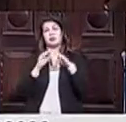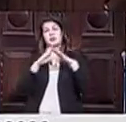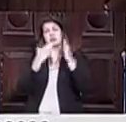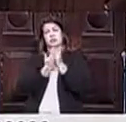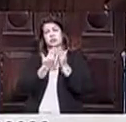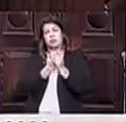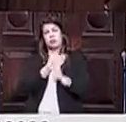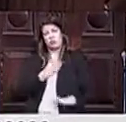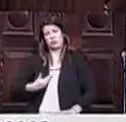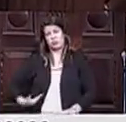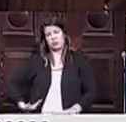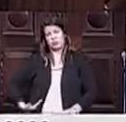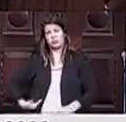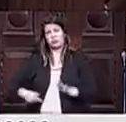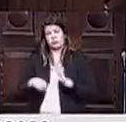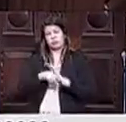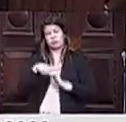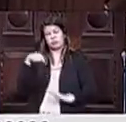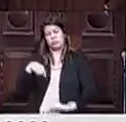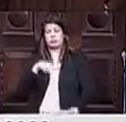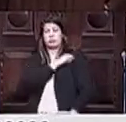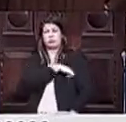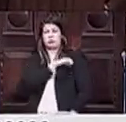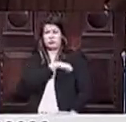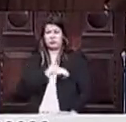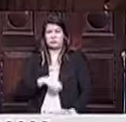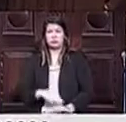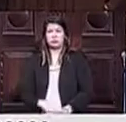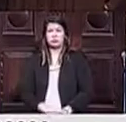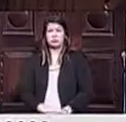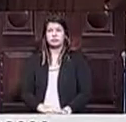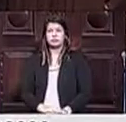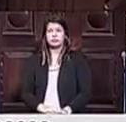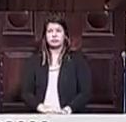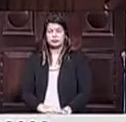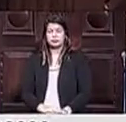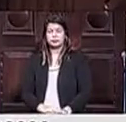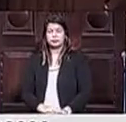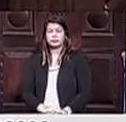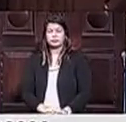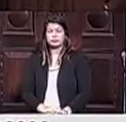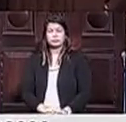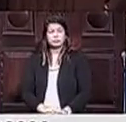tal como ela está organizada